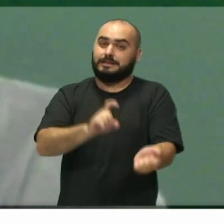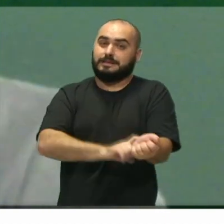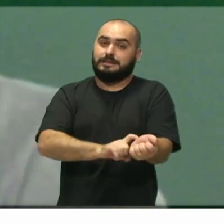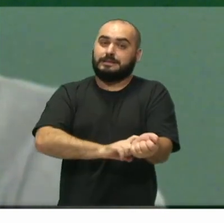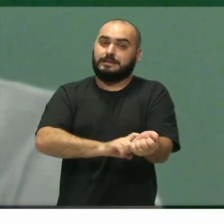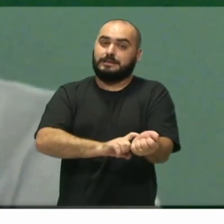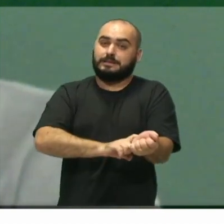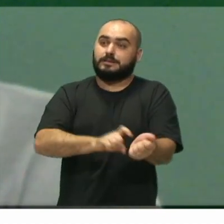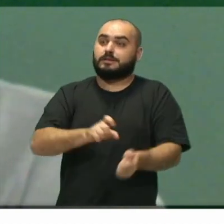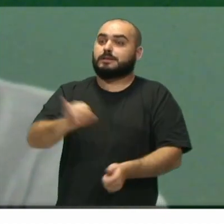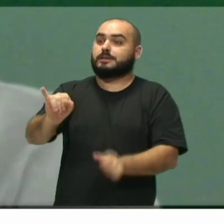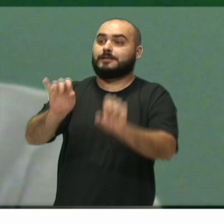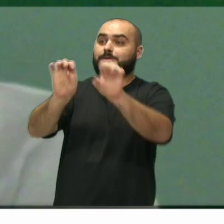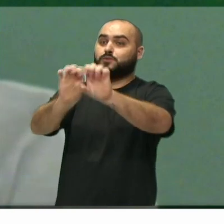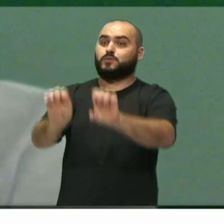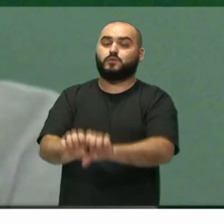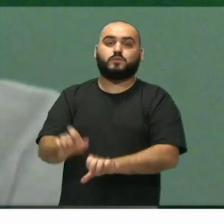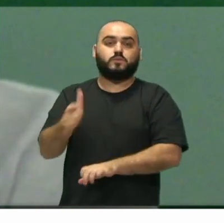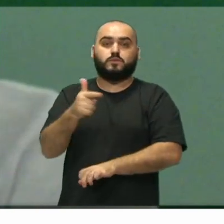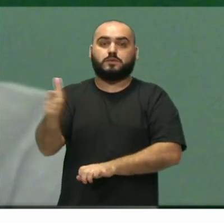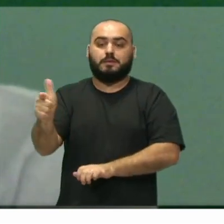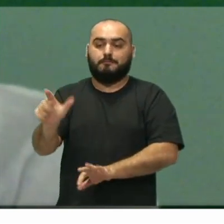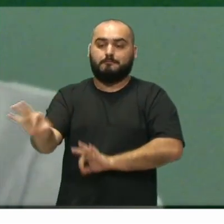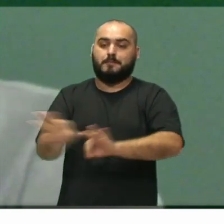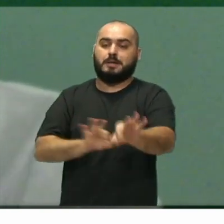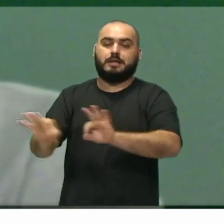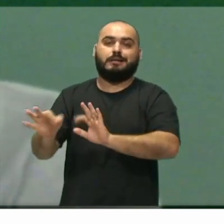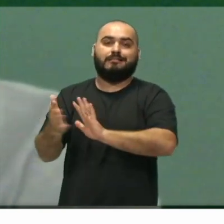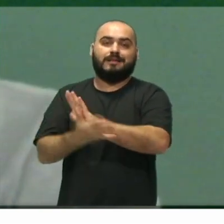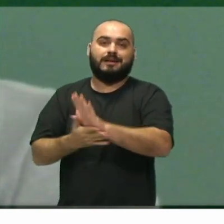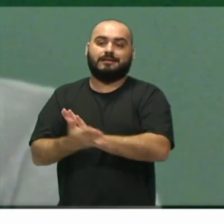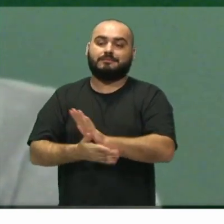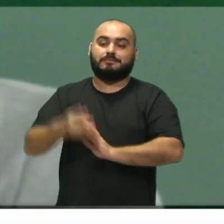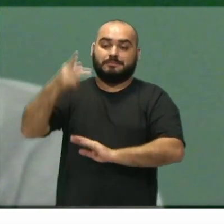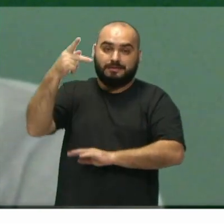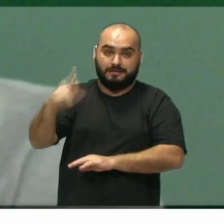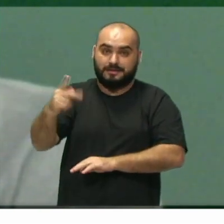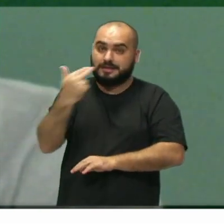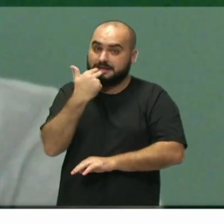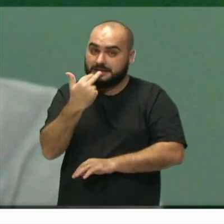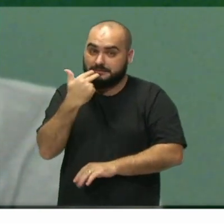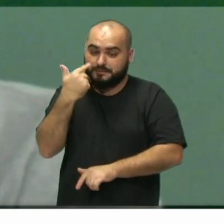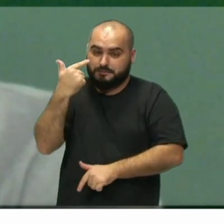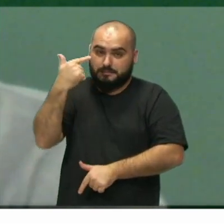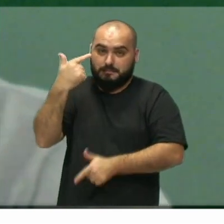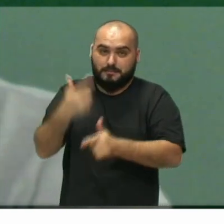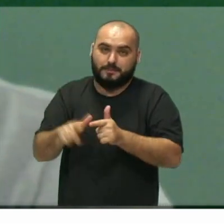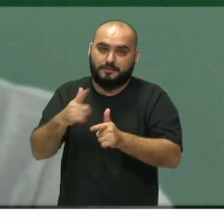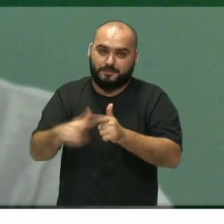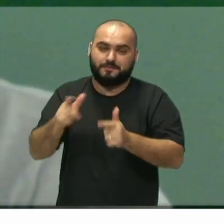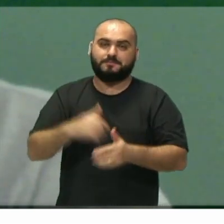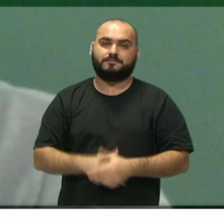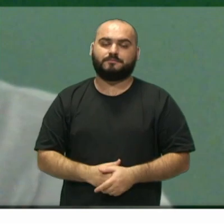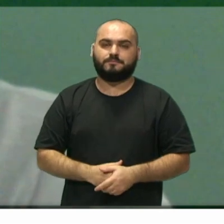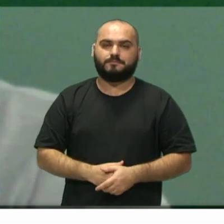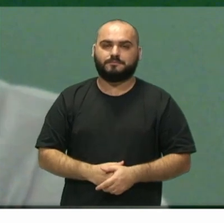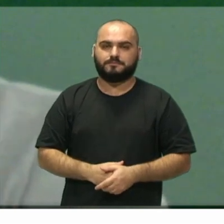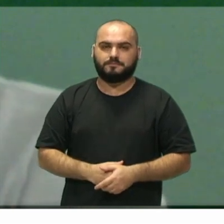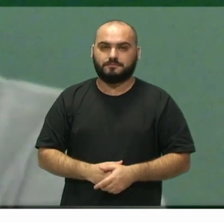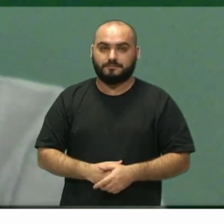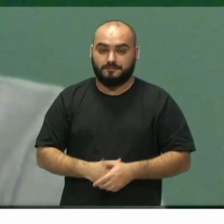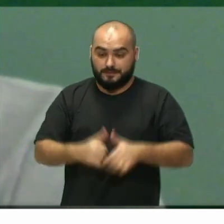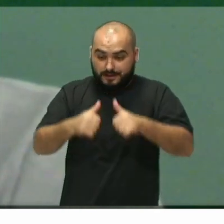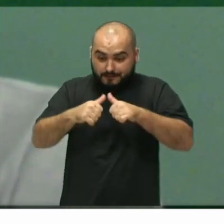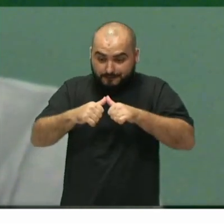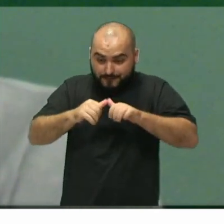tem estrutura, em quem não estava preparado para esse tipo de enfrentamento, né? O estar